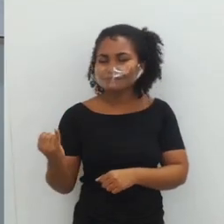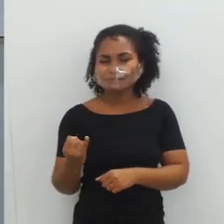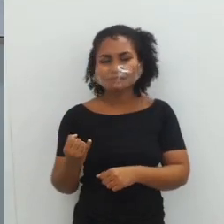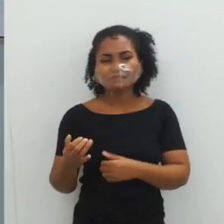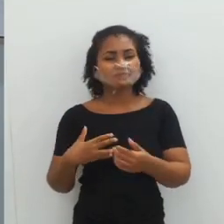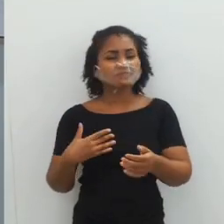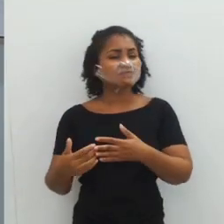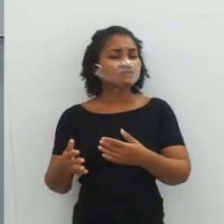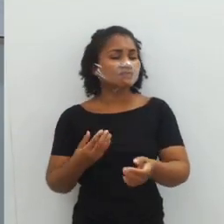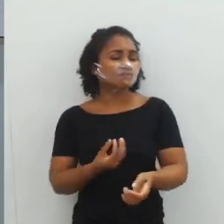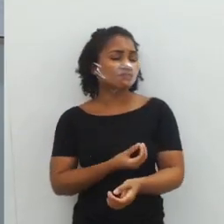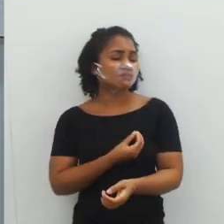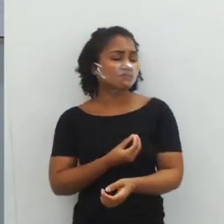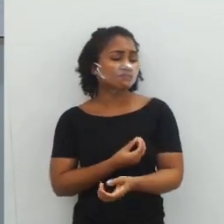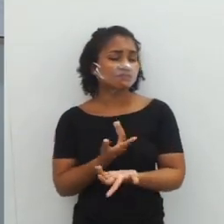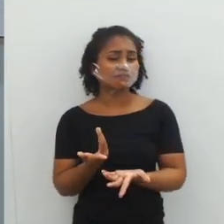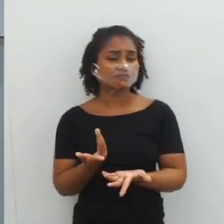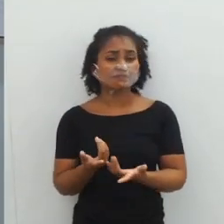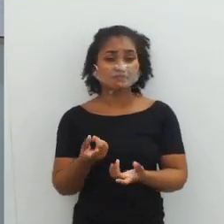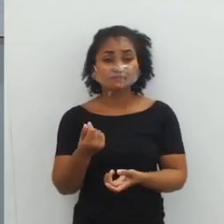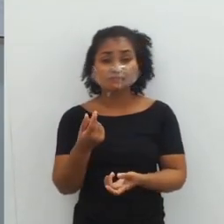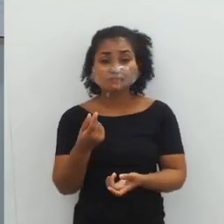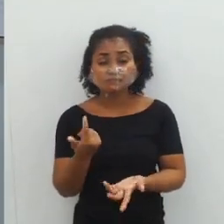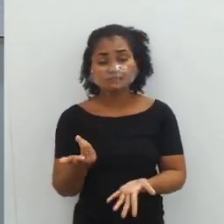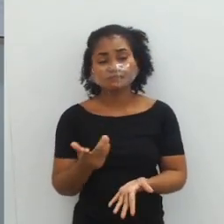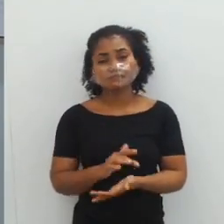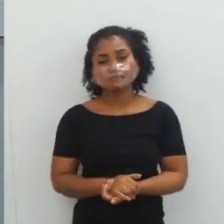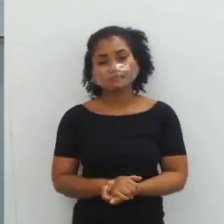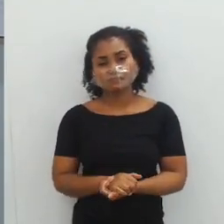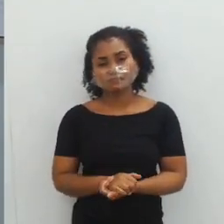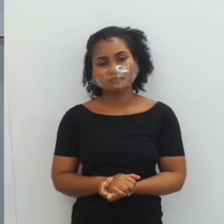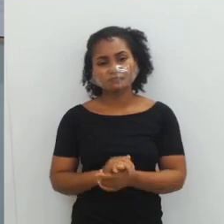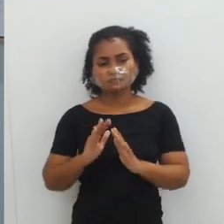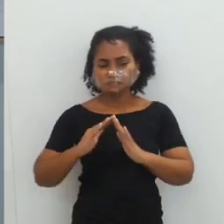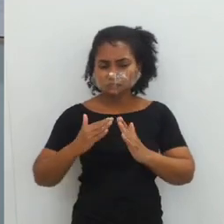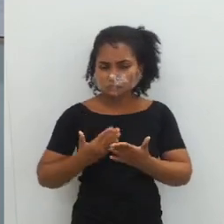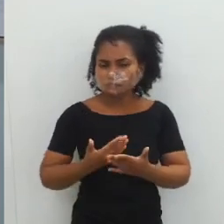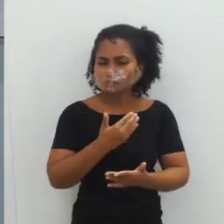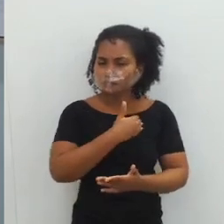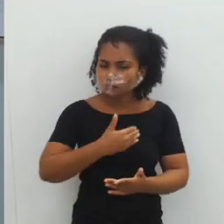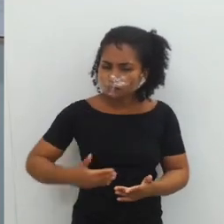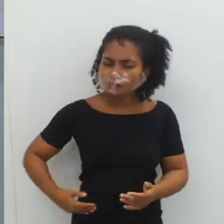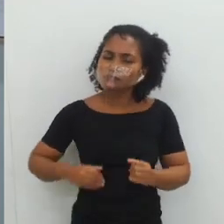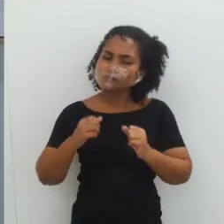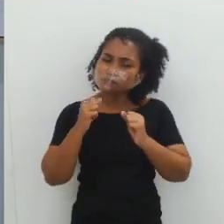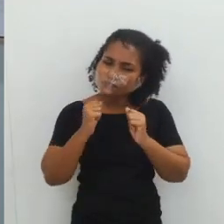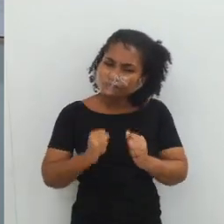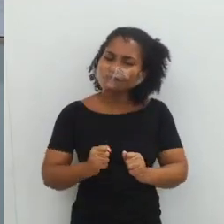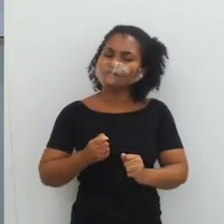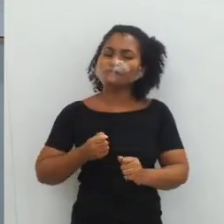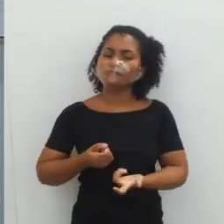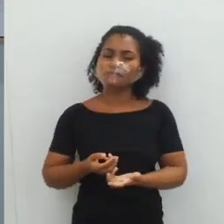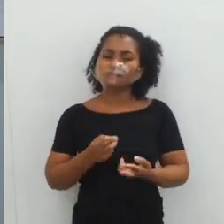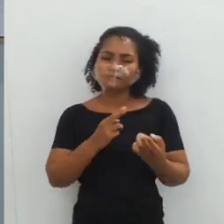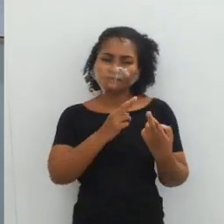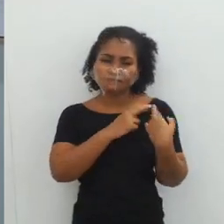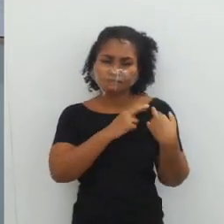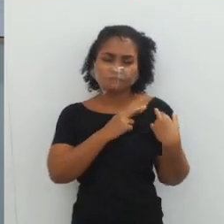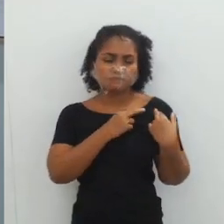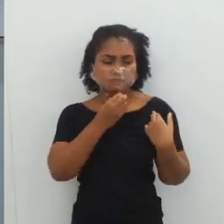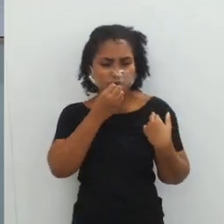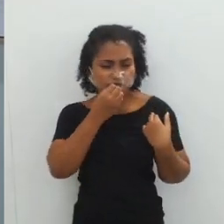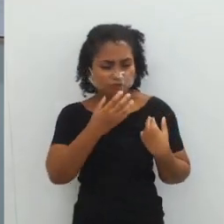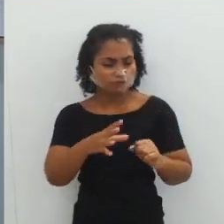condição de vida, da sua condição de renda, né? A escola pública, ela também pode e deve dar uma